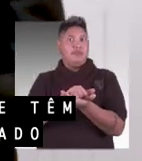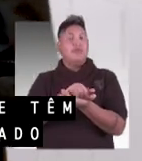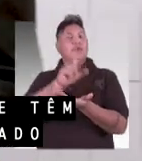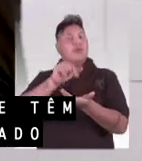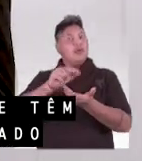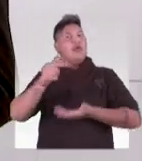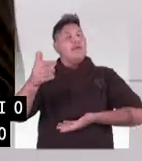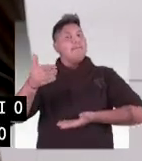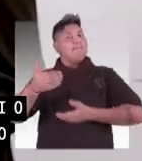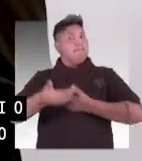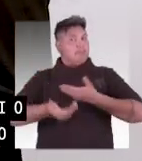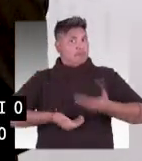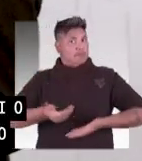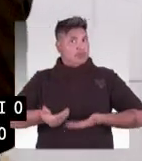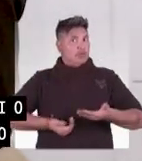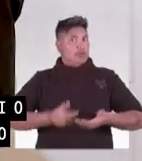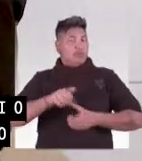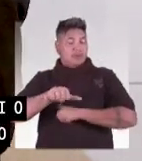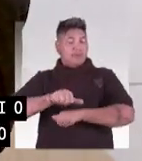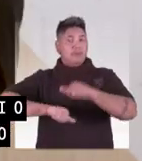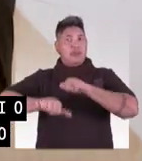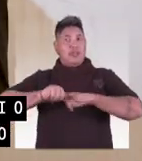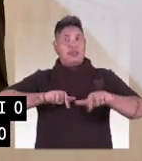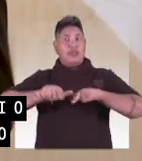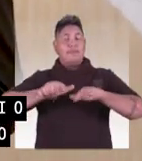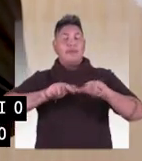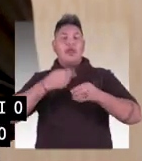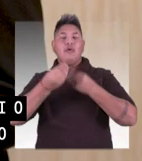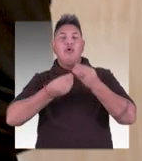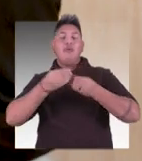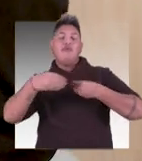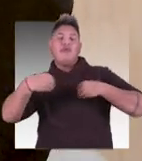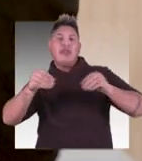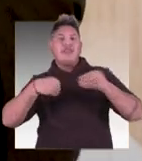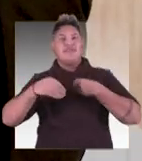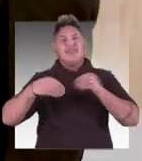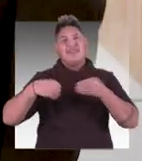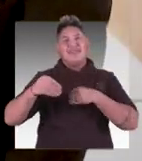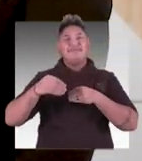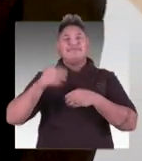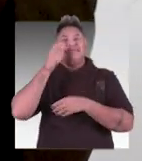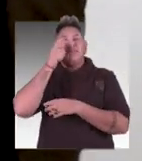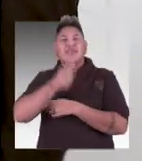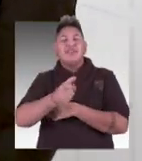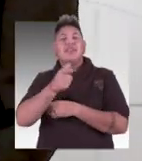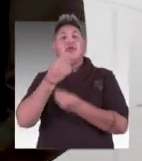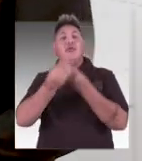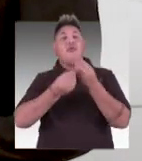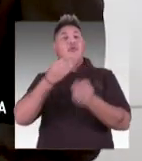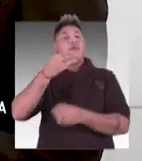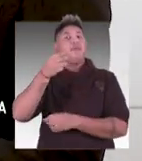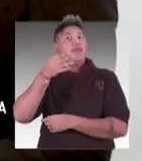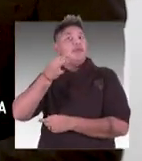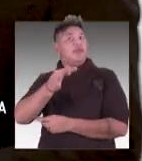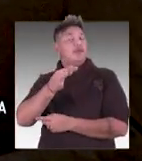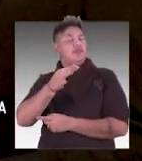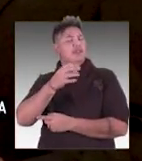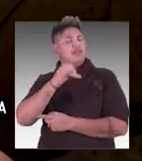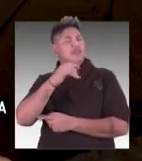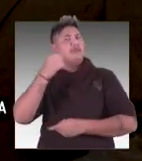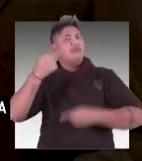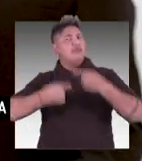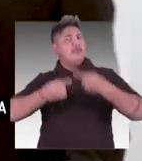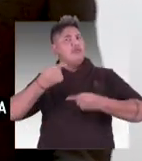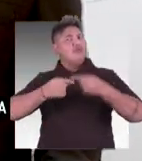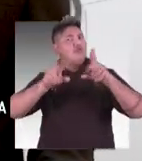têm transformado o mercado de trabalho por meio da flexibilização e despertado o interesse do MPT em discutir o